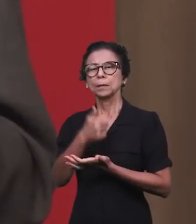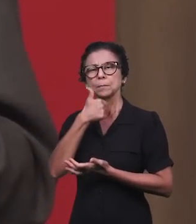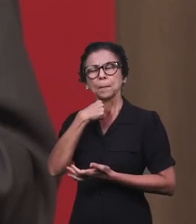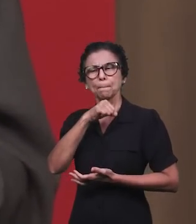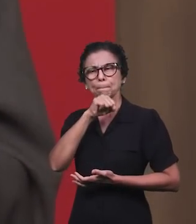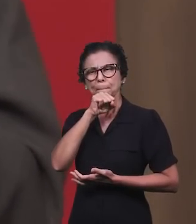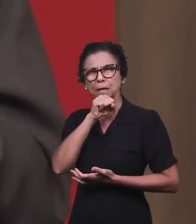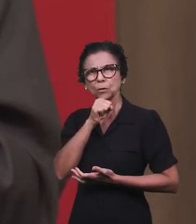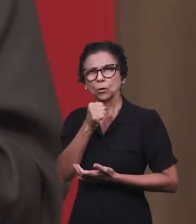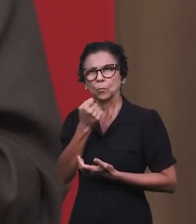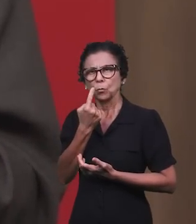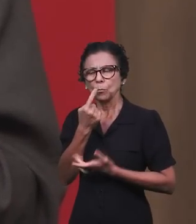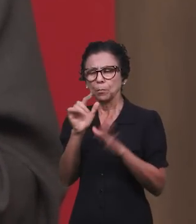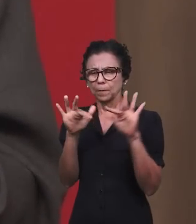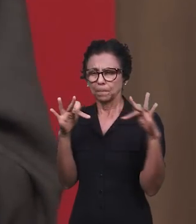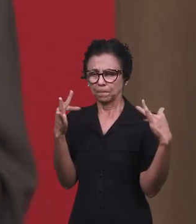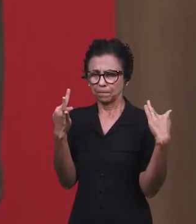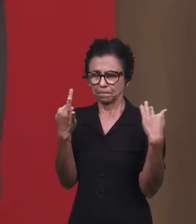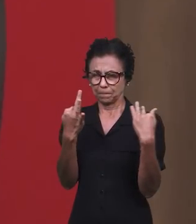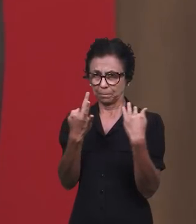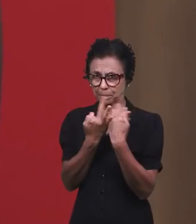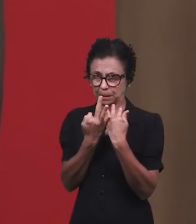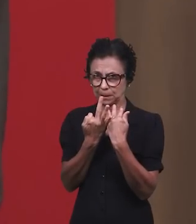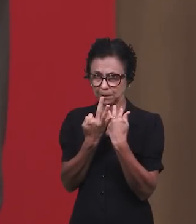E isso criou uma força